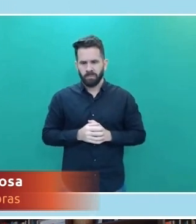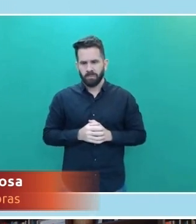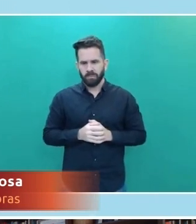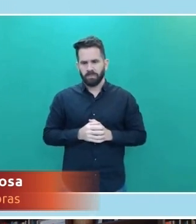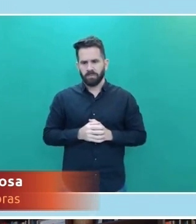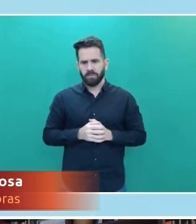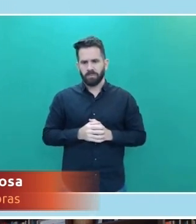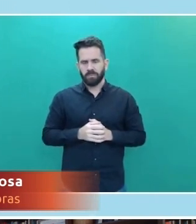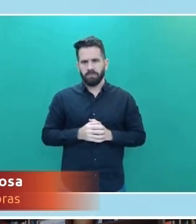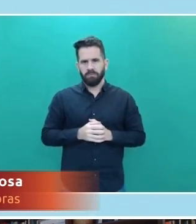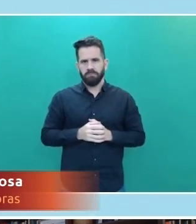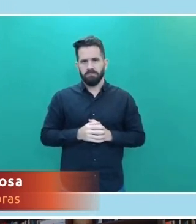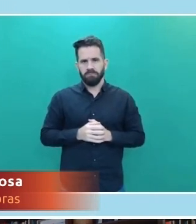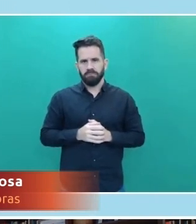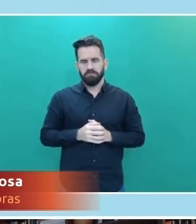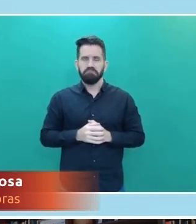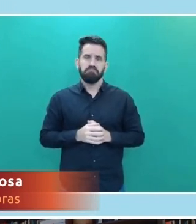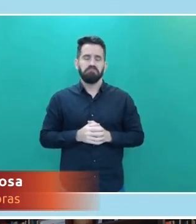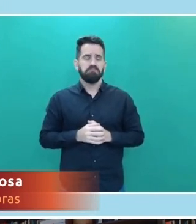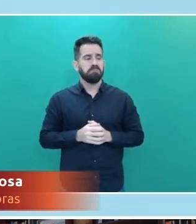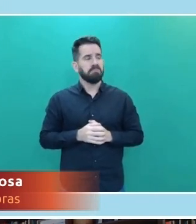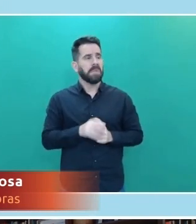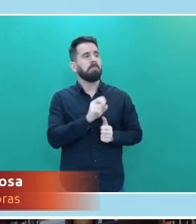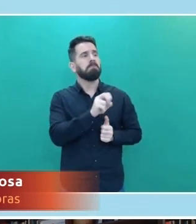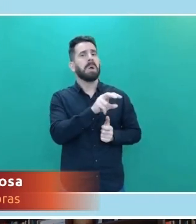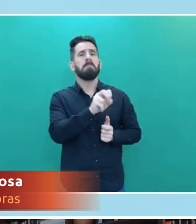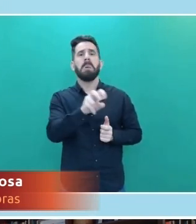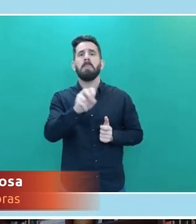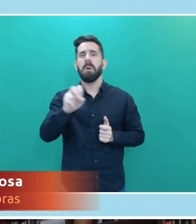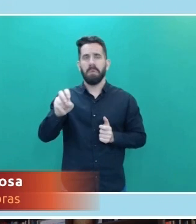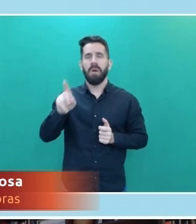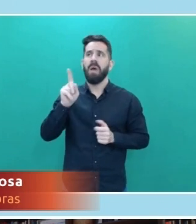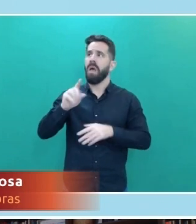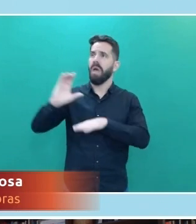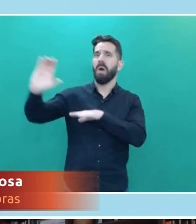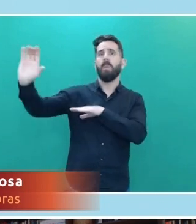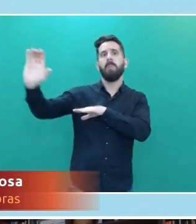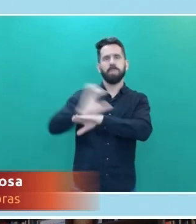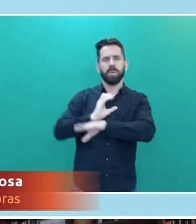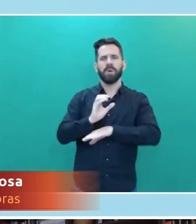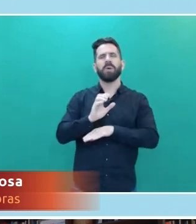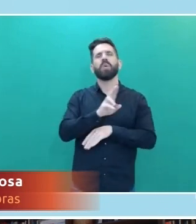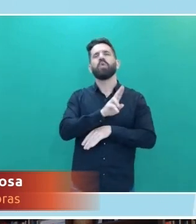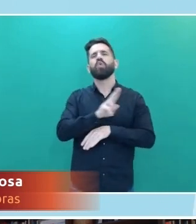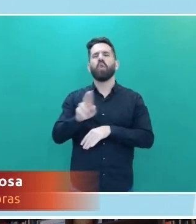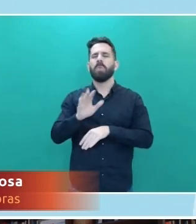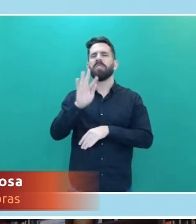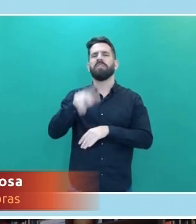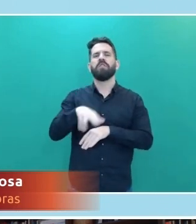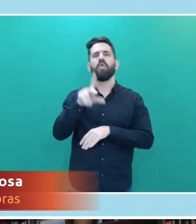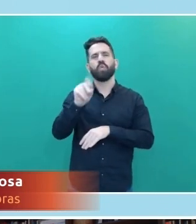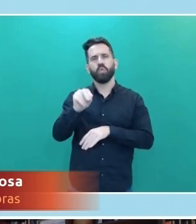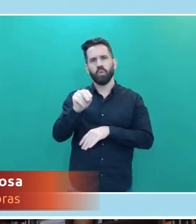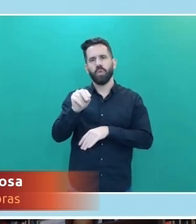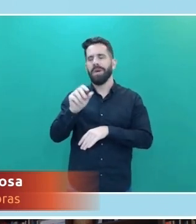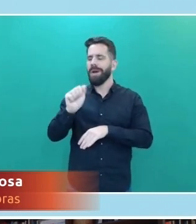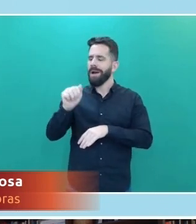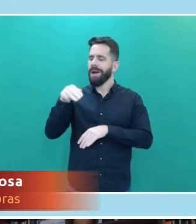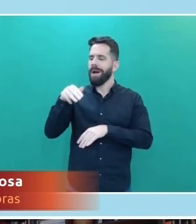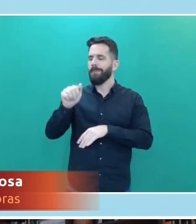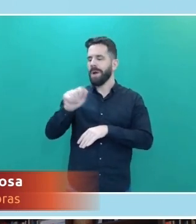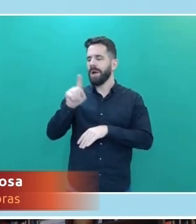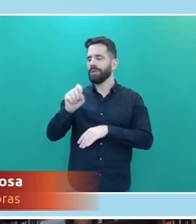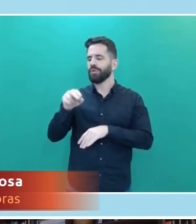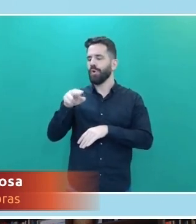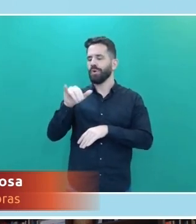perda material objetiva e imediata é o Fundo Amazônia. Mas fora isso, a gente pode ver,